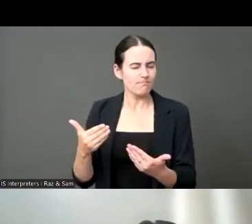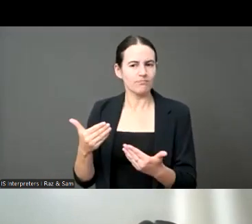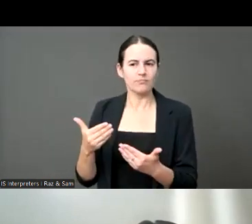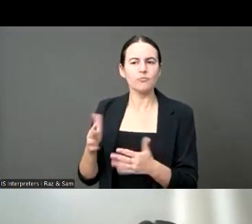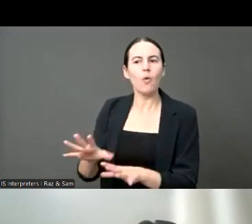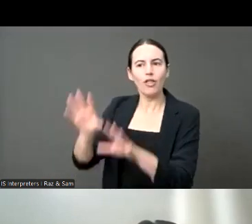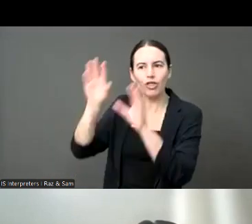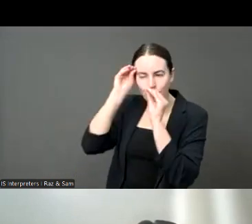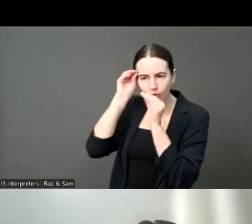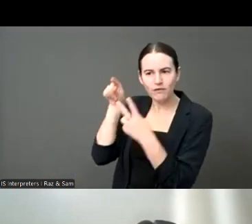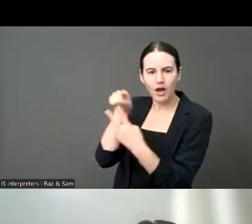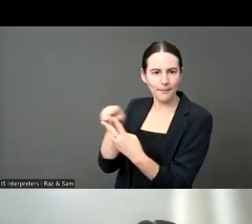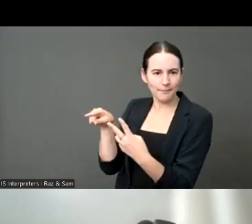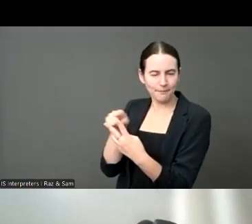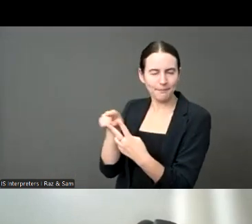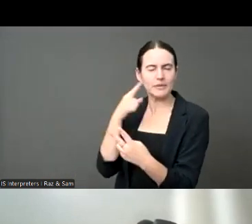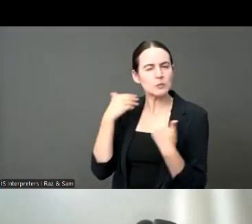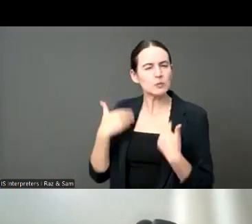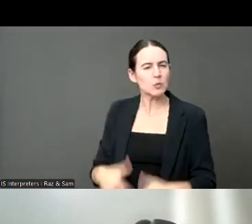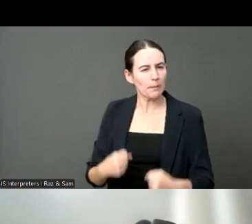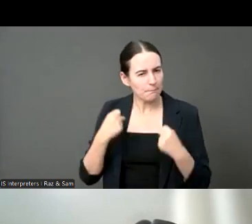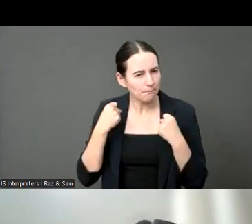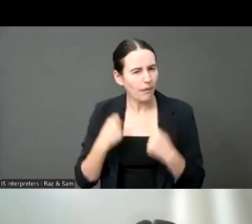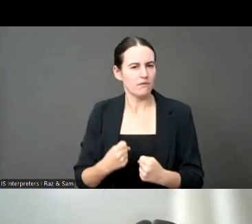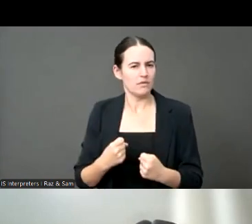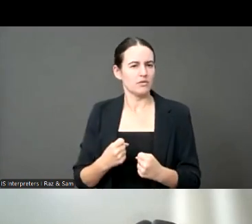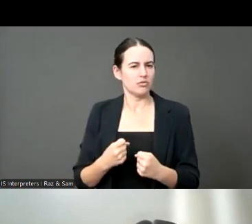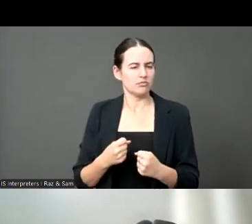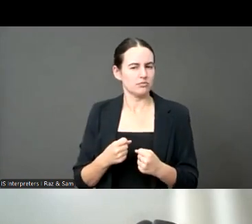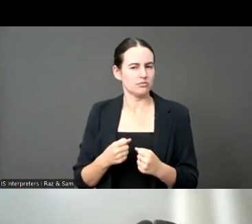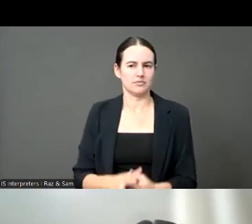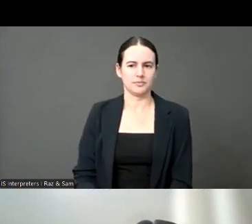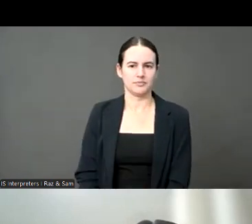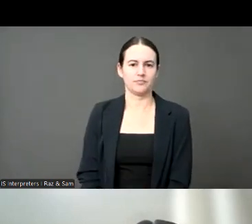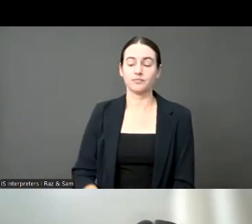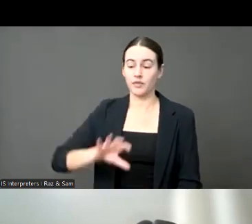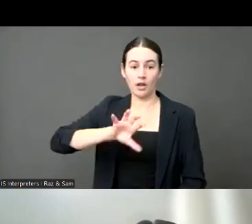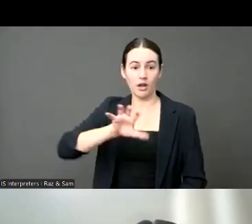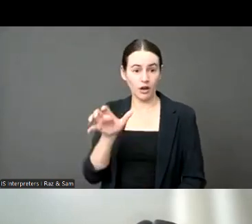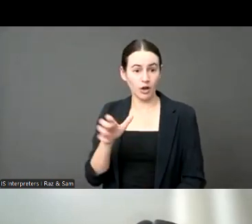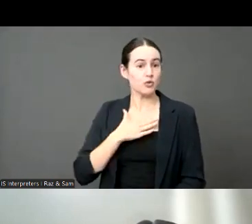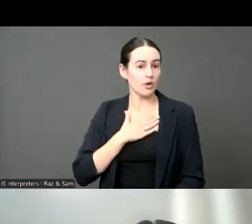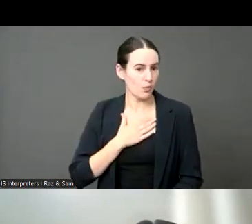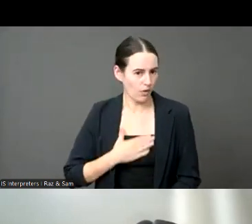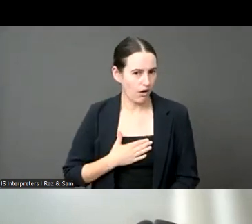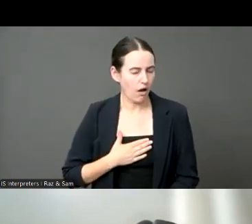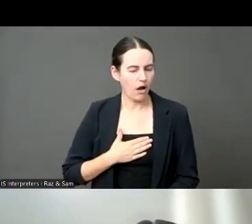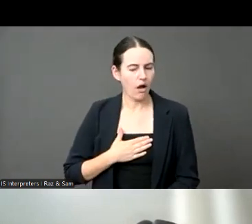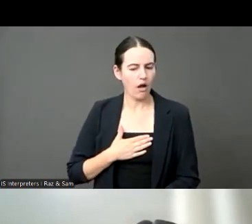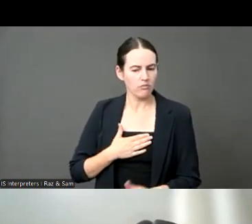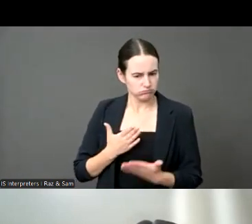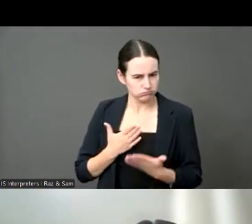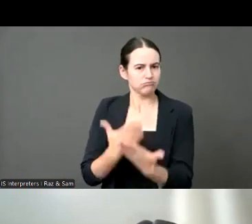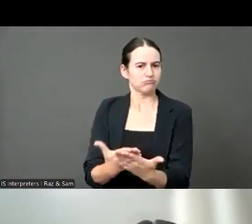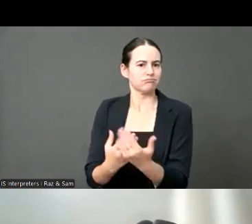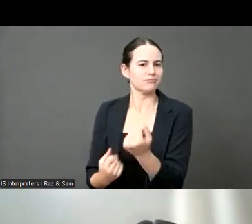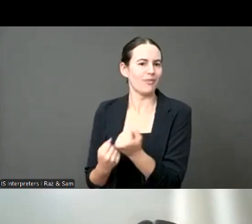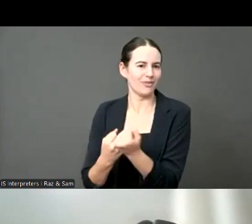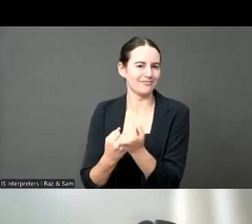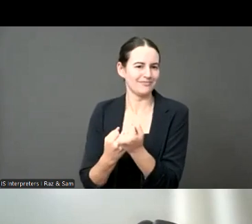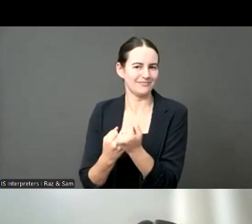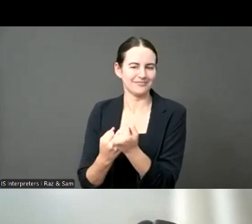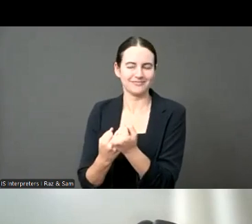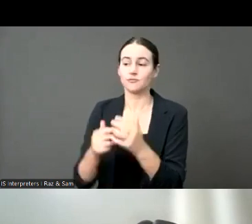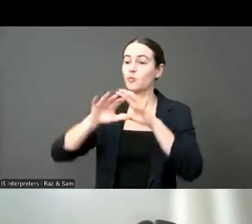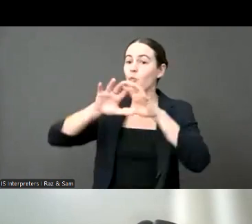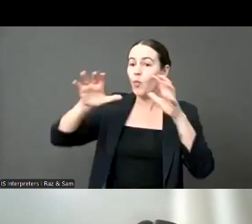fazer isso, como a Nigéria e a Etiópia. Temos que aprender deles, é um esforço enorme. Há países que querem fazer isso,